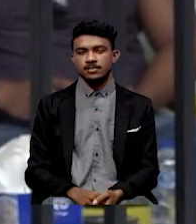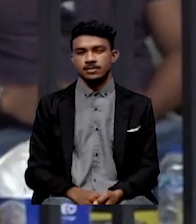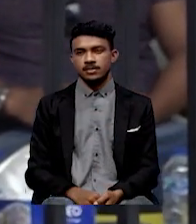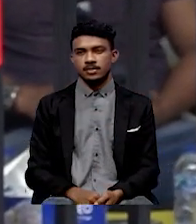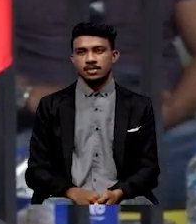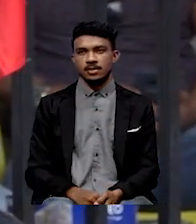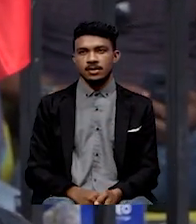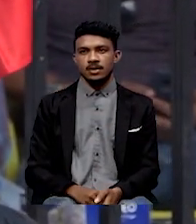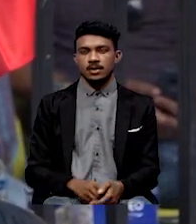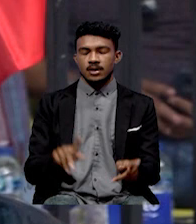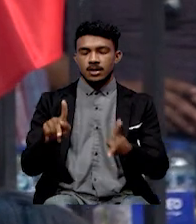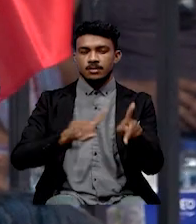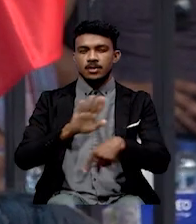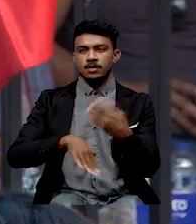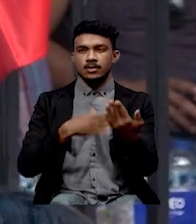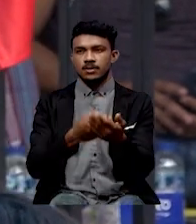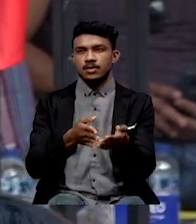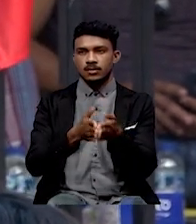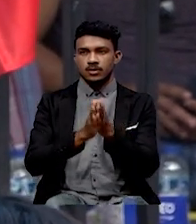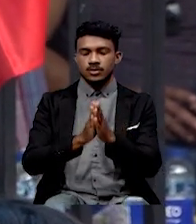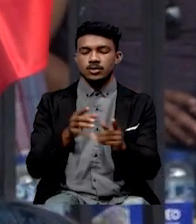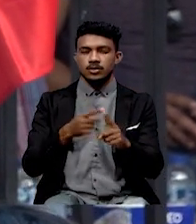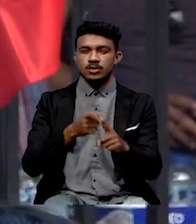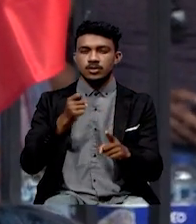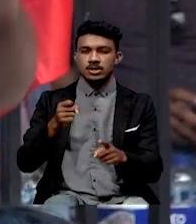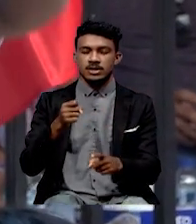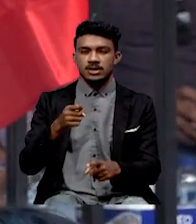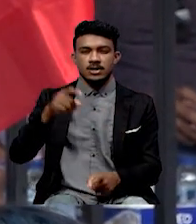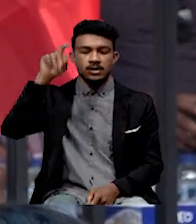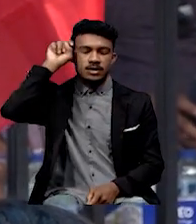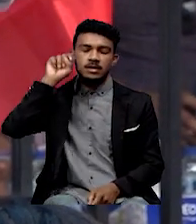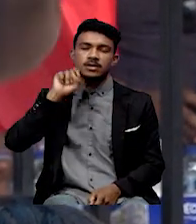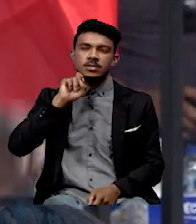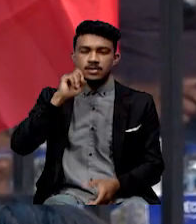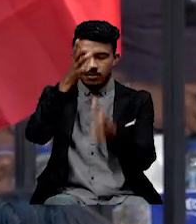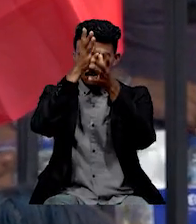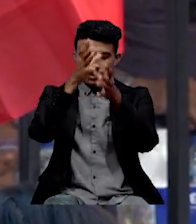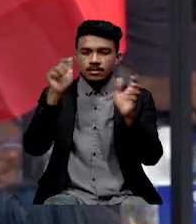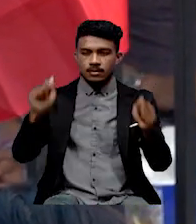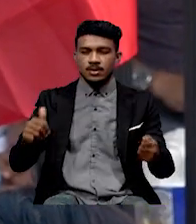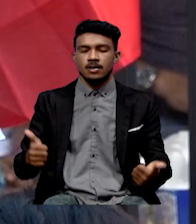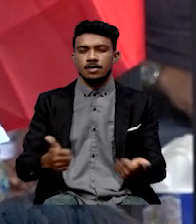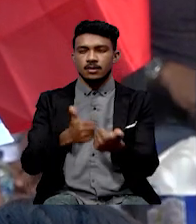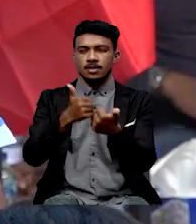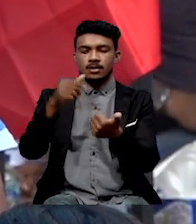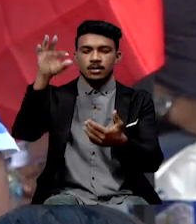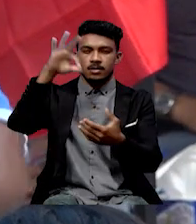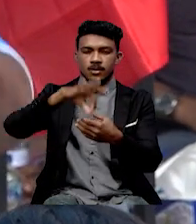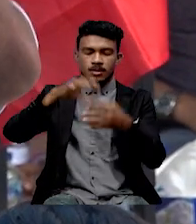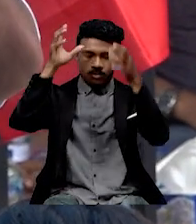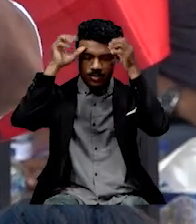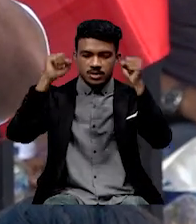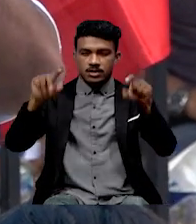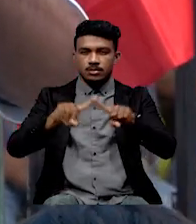Oi, lema hotu ku suvensa. Husi tira konana. Para tu compete ba presidente. Mas